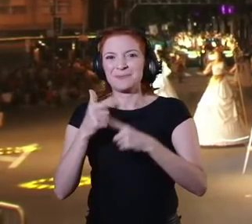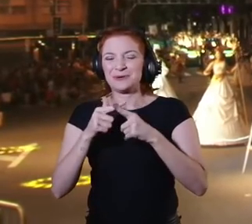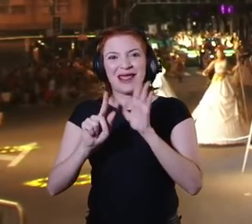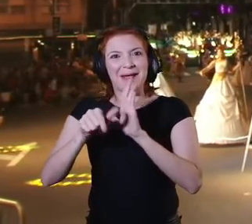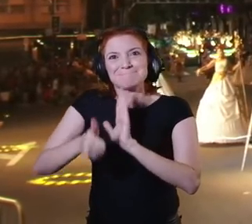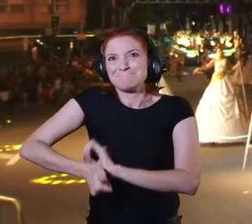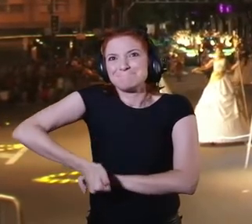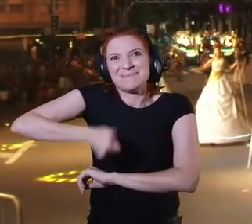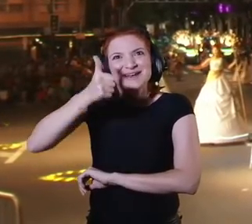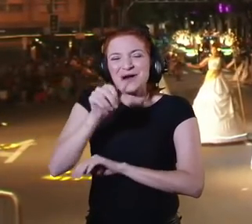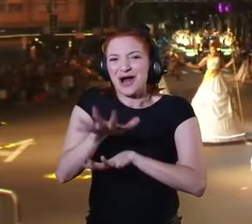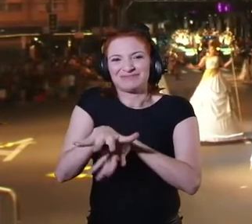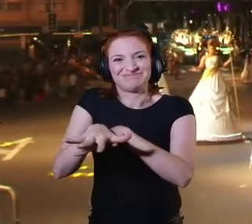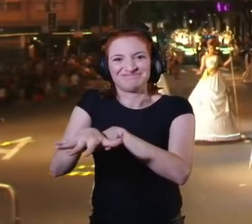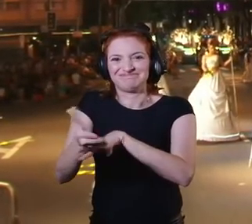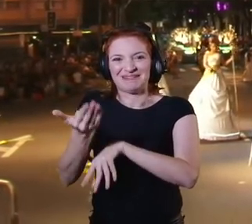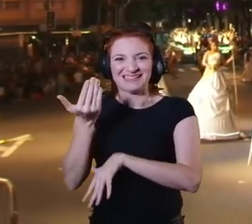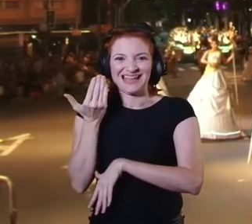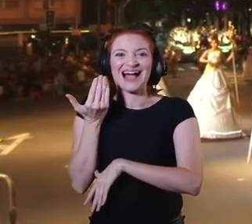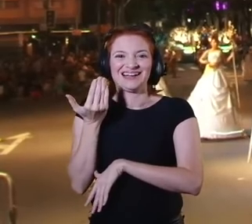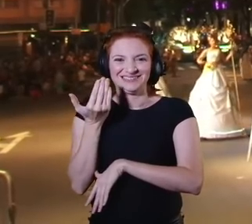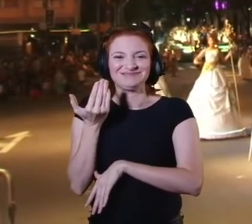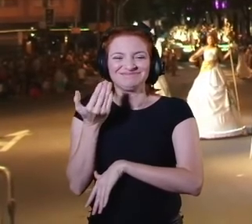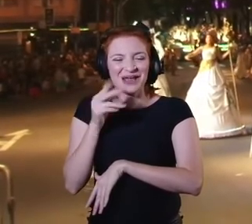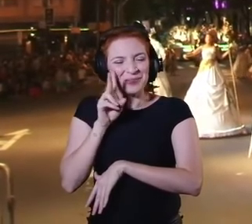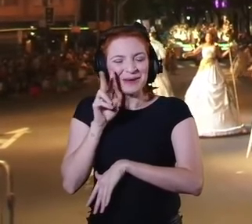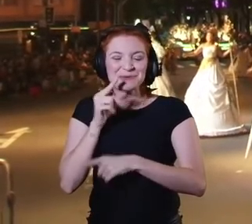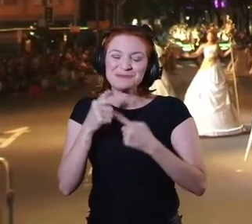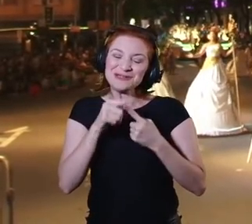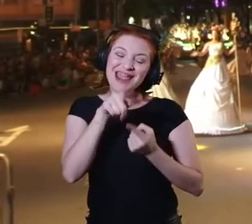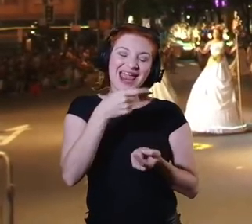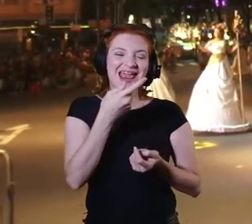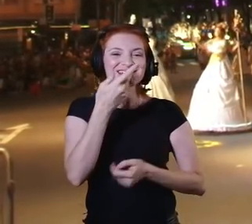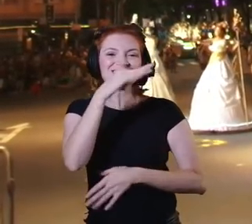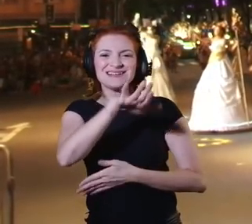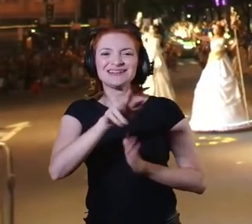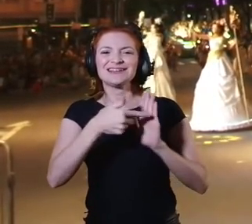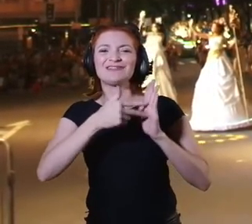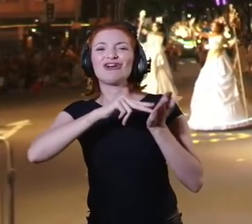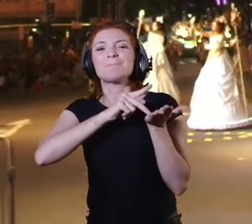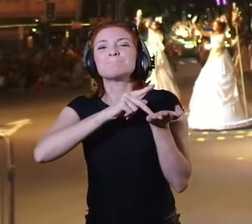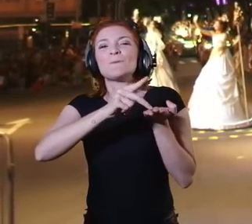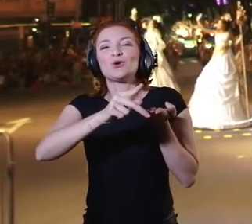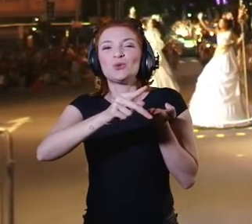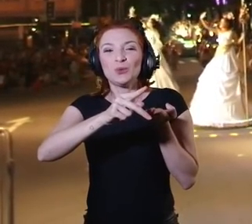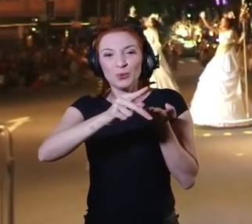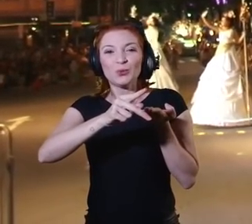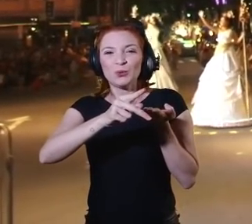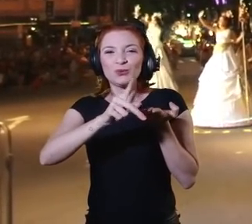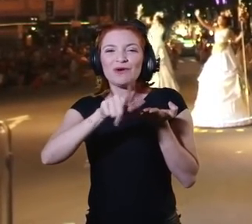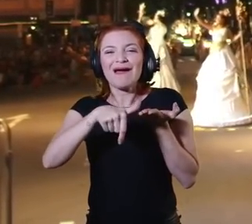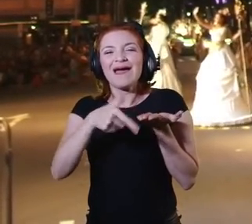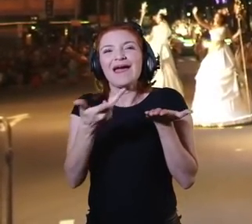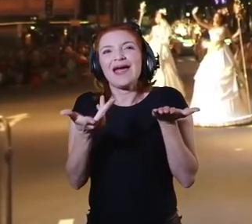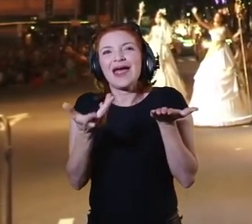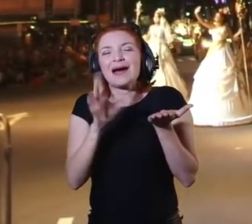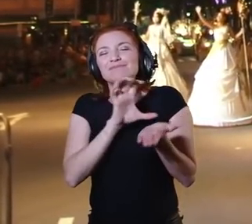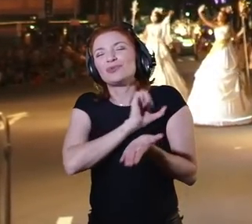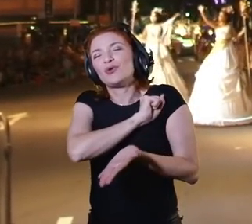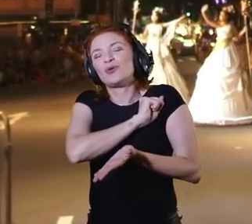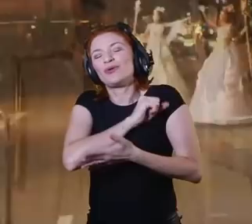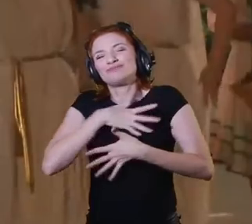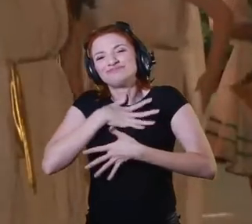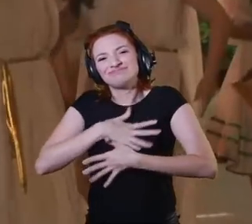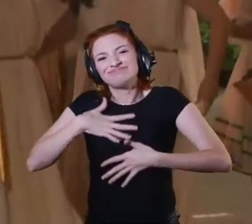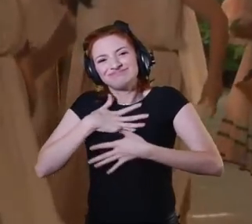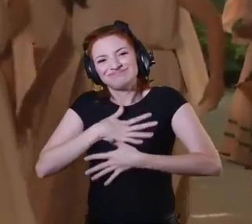desfile daquela edição. A pureza, né? As crianças é literalmente o gesto de amor, de alegria,